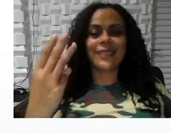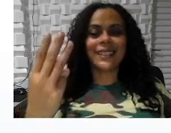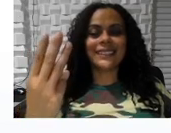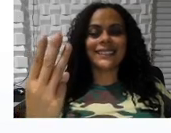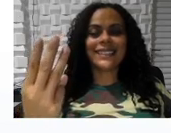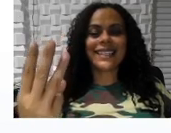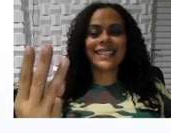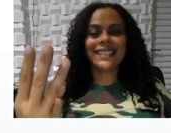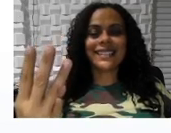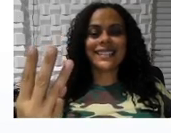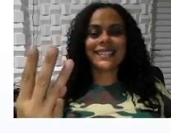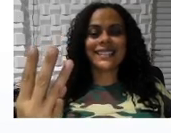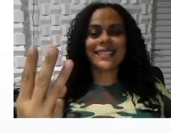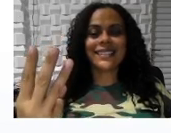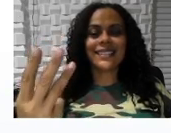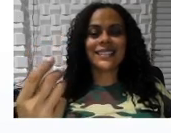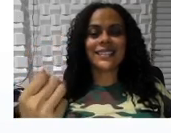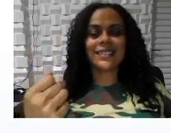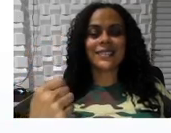3,